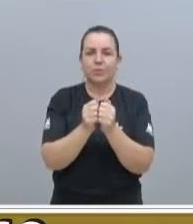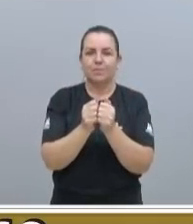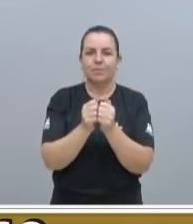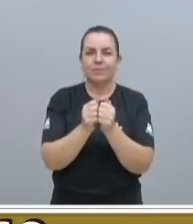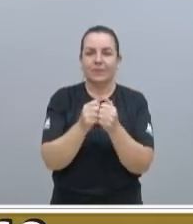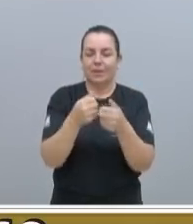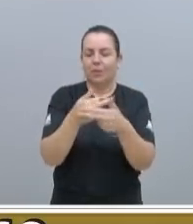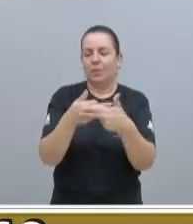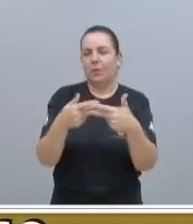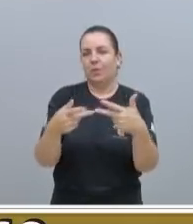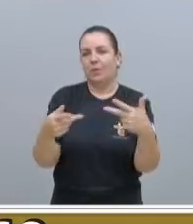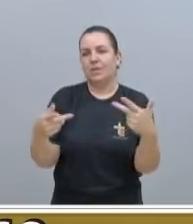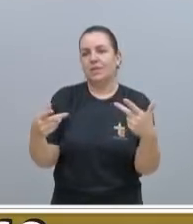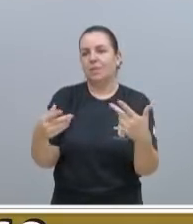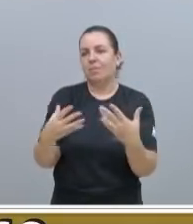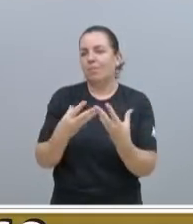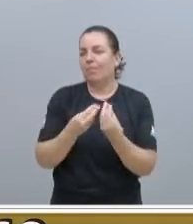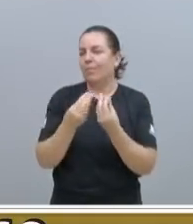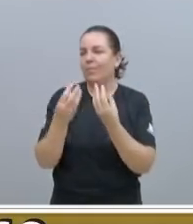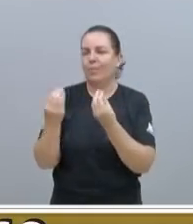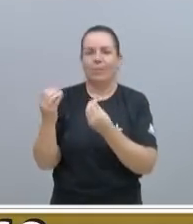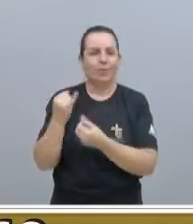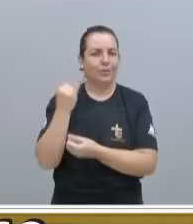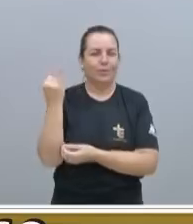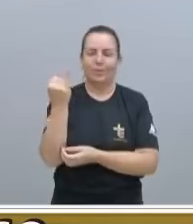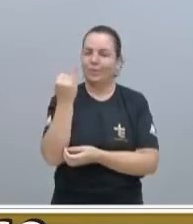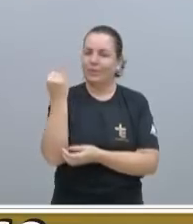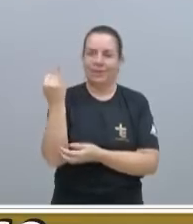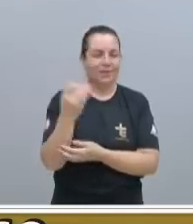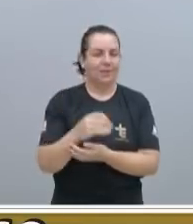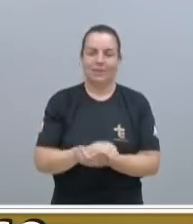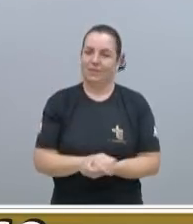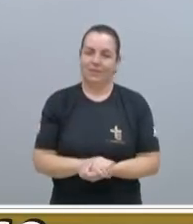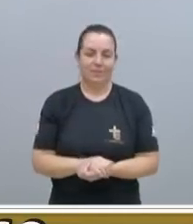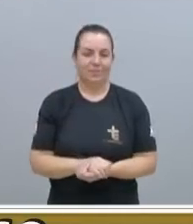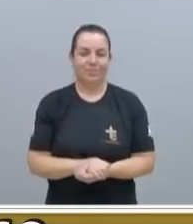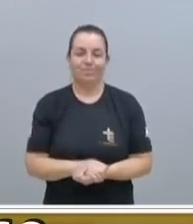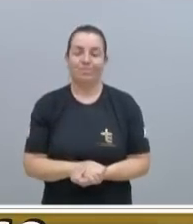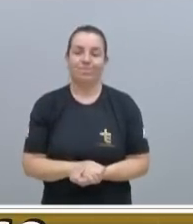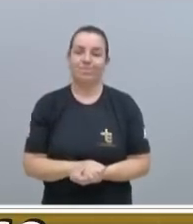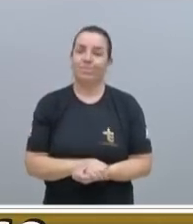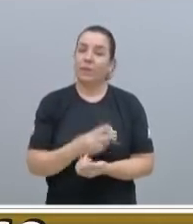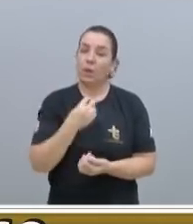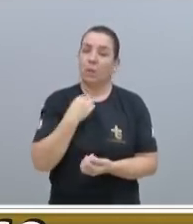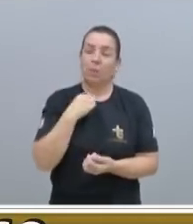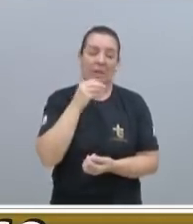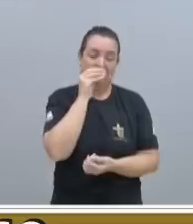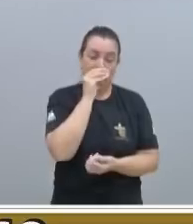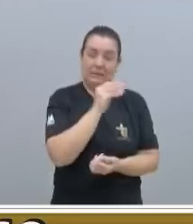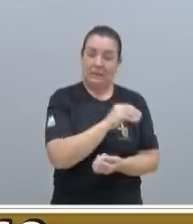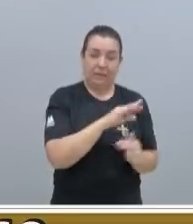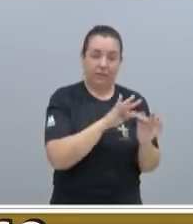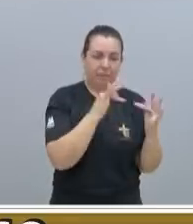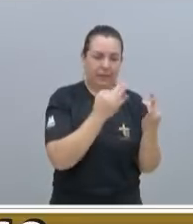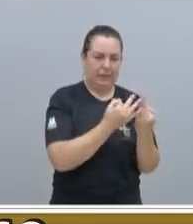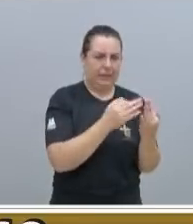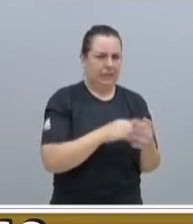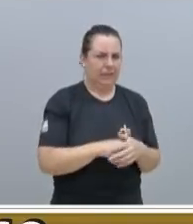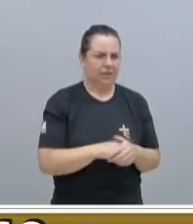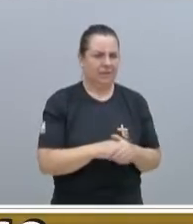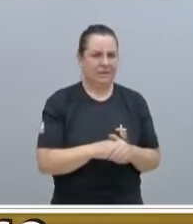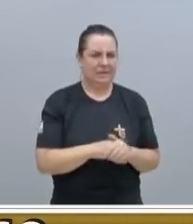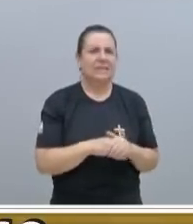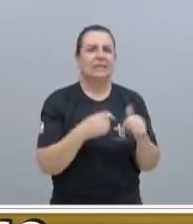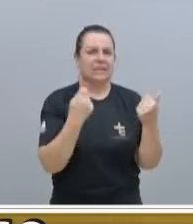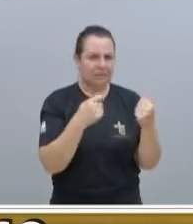valioso demais não menospreze não menospreze não desvalorizo